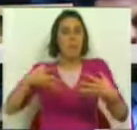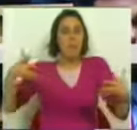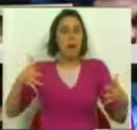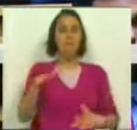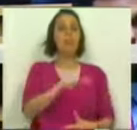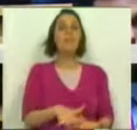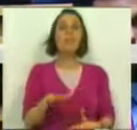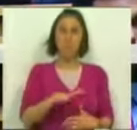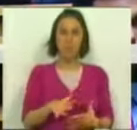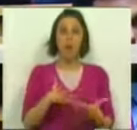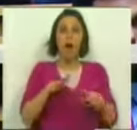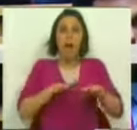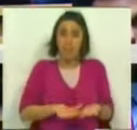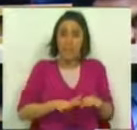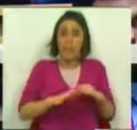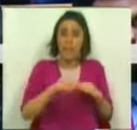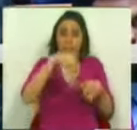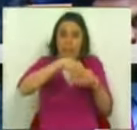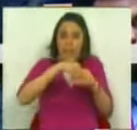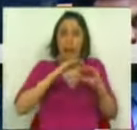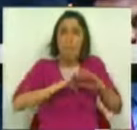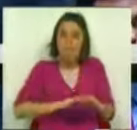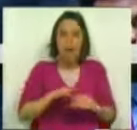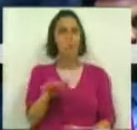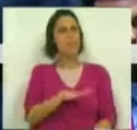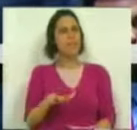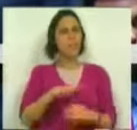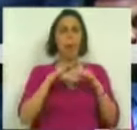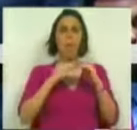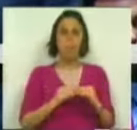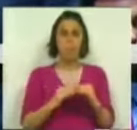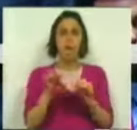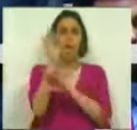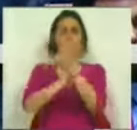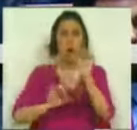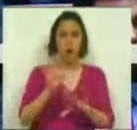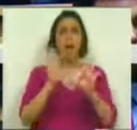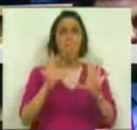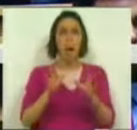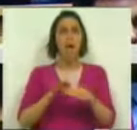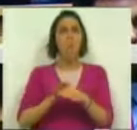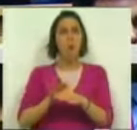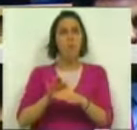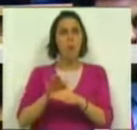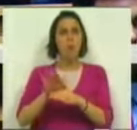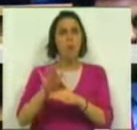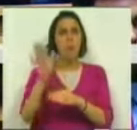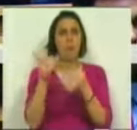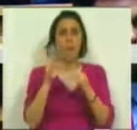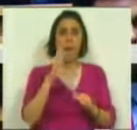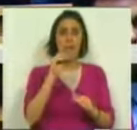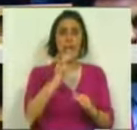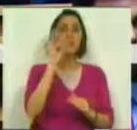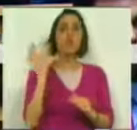num contexto de recessão interno, num contexto de recessão europeu, mas estarem a crescer acima